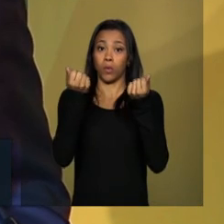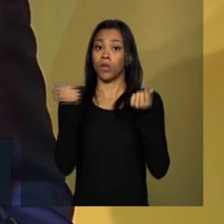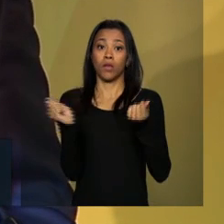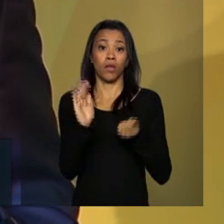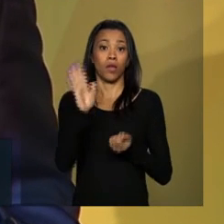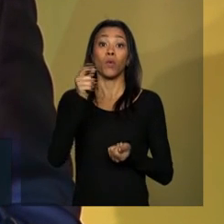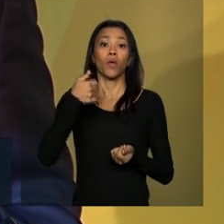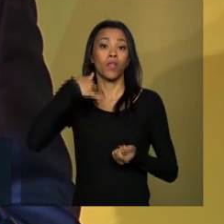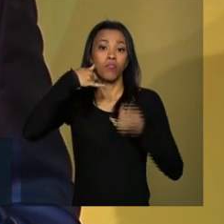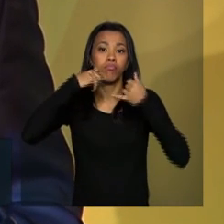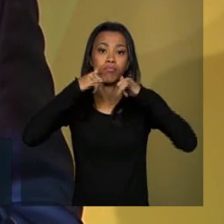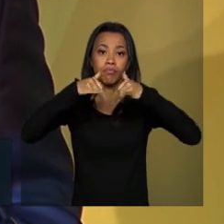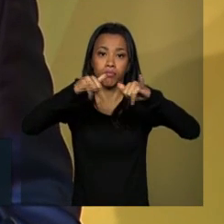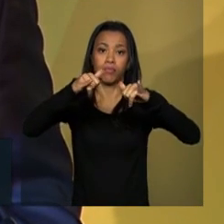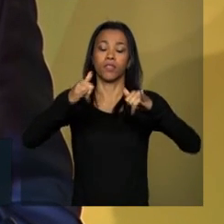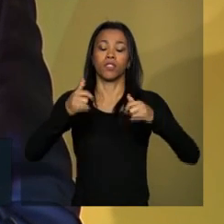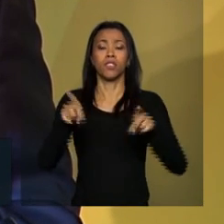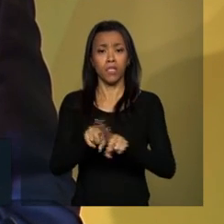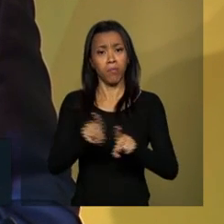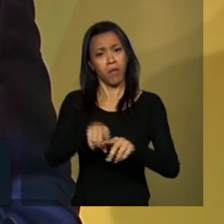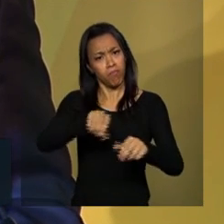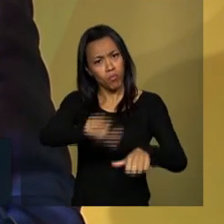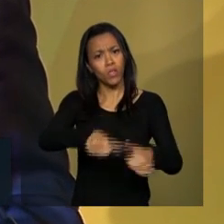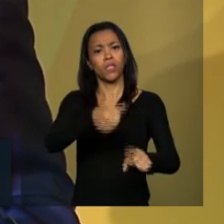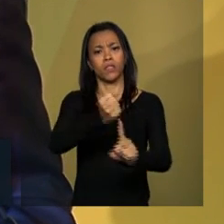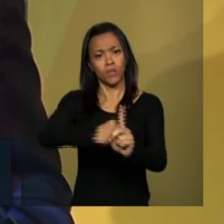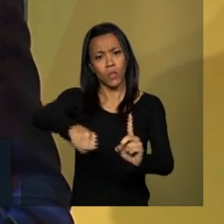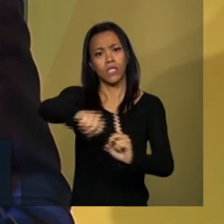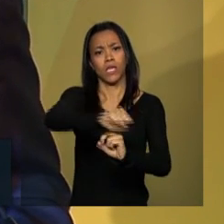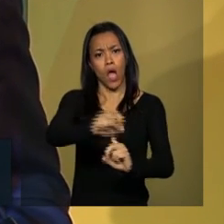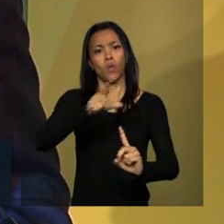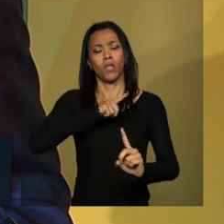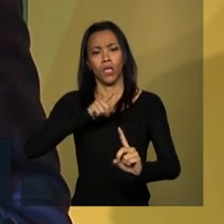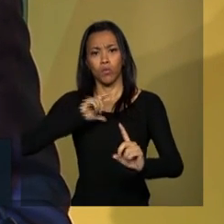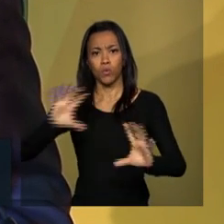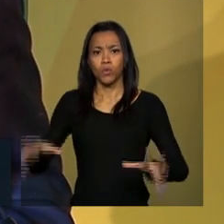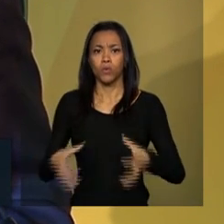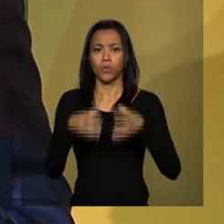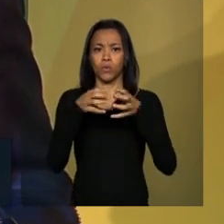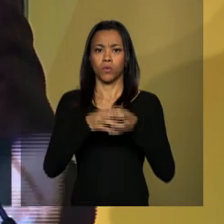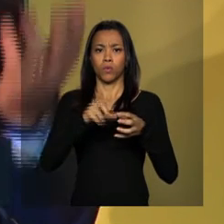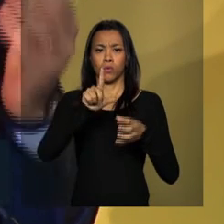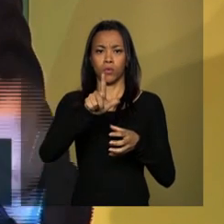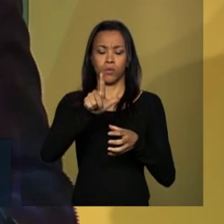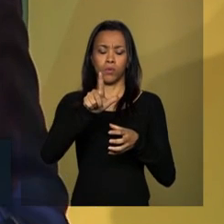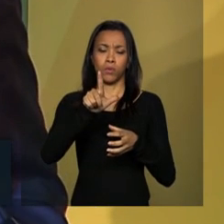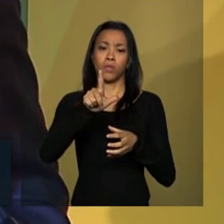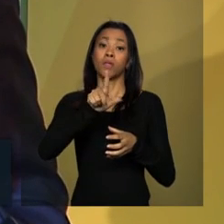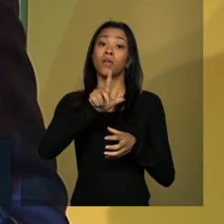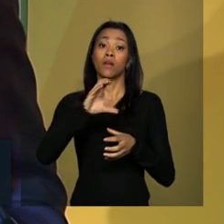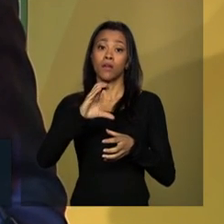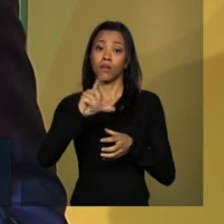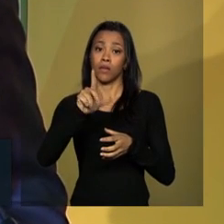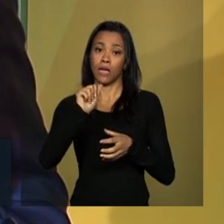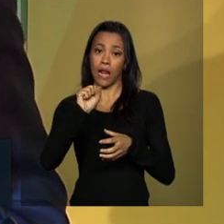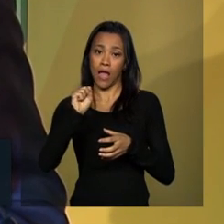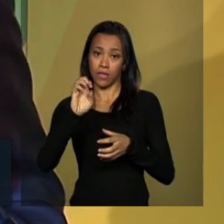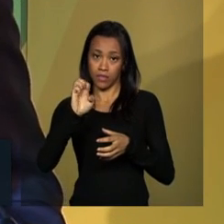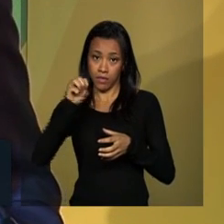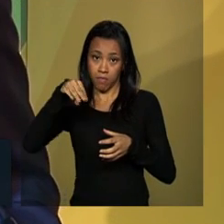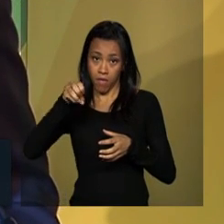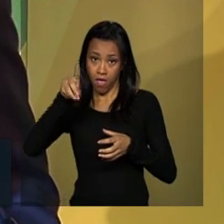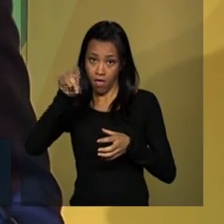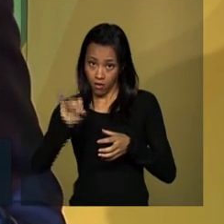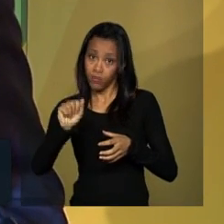mudanças sociais. Temos uma classe média cada vez mais sólida, e isso pressiona as suas demandas, aumenta as